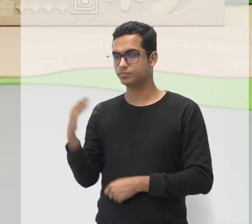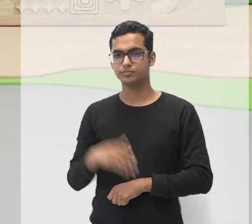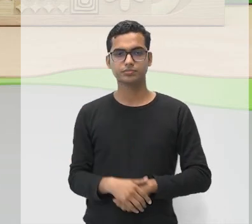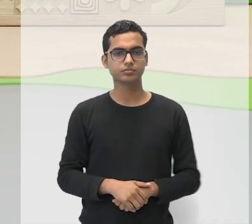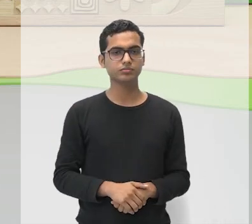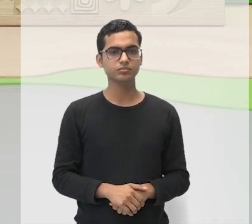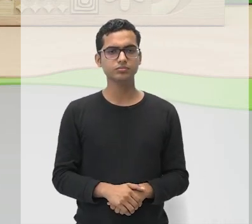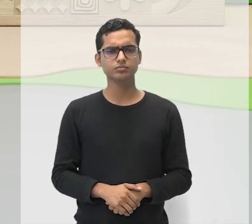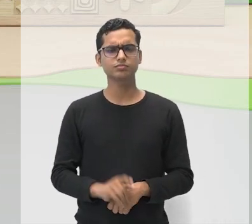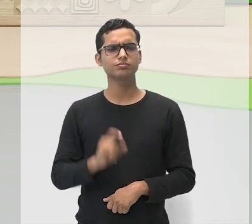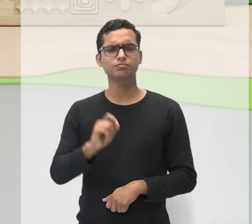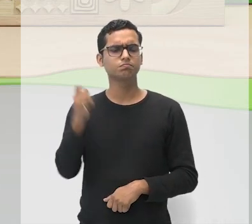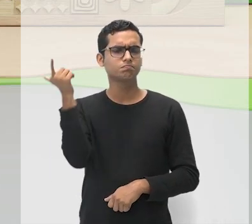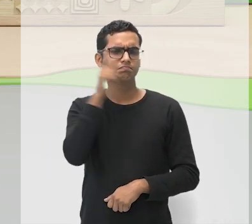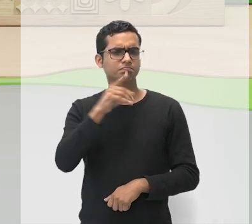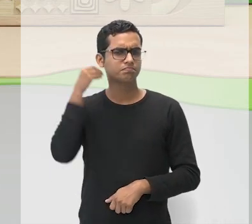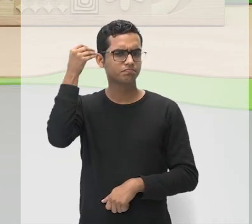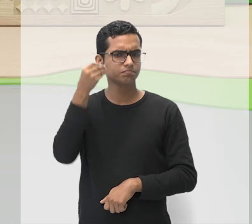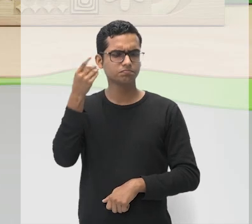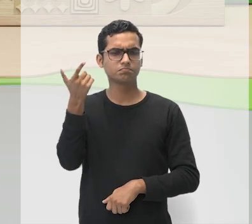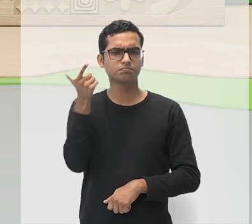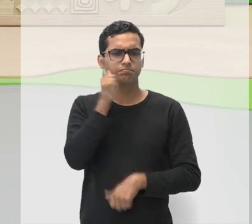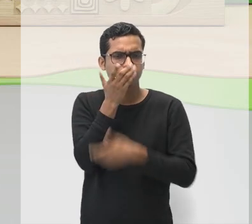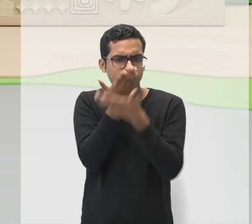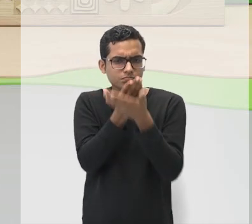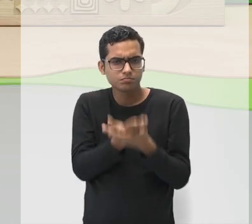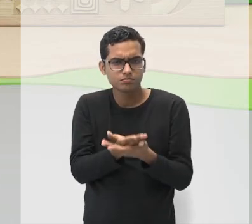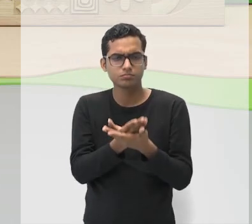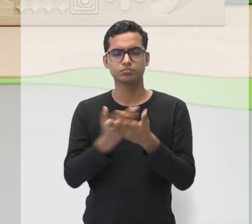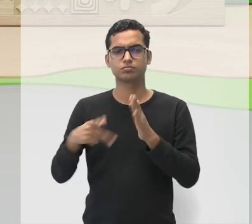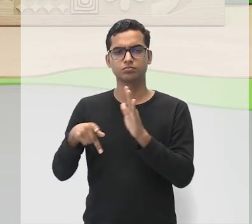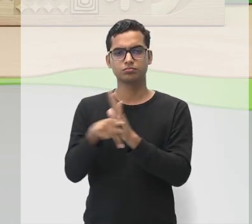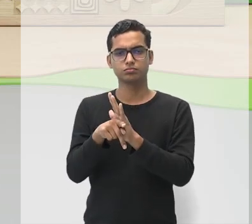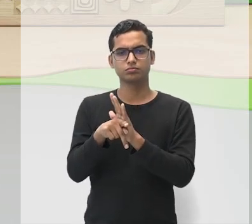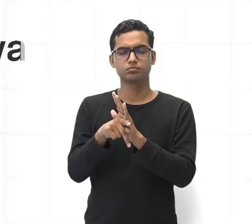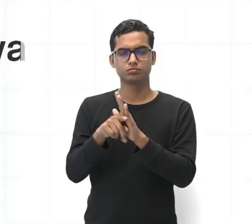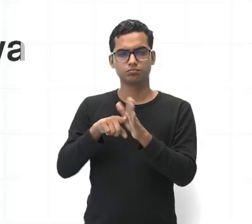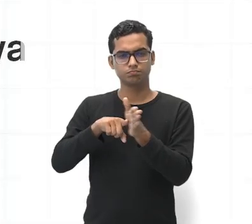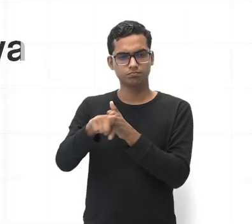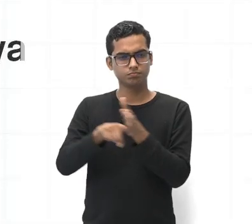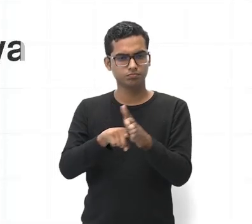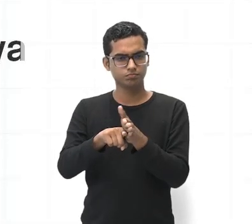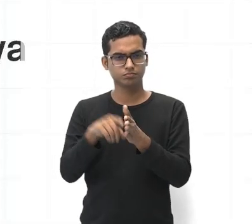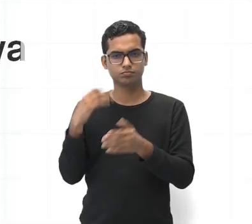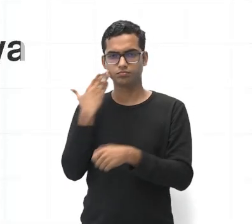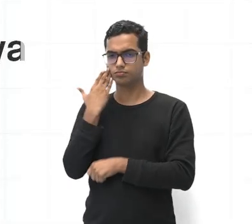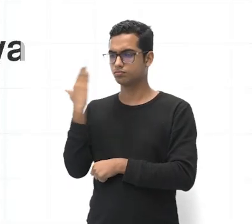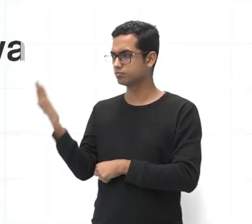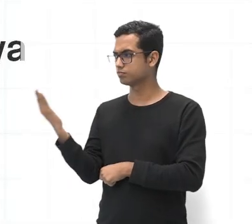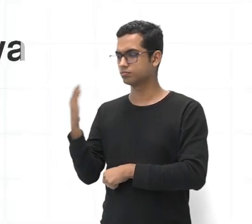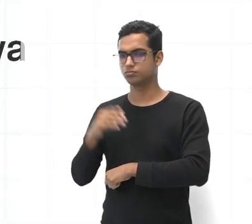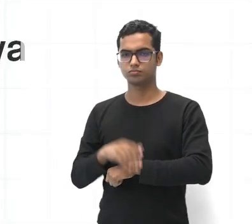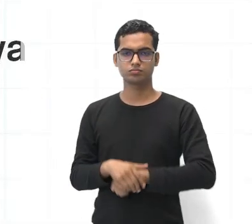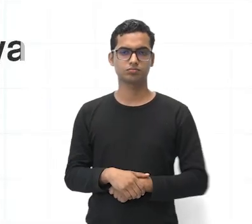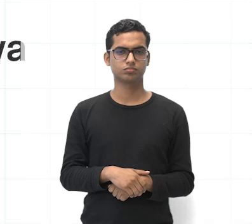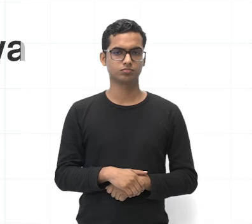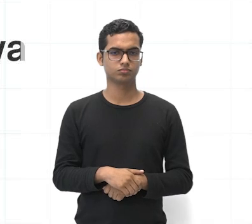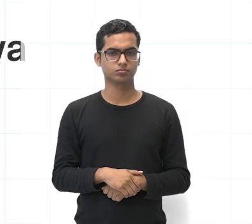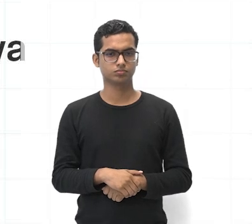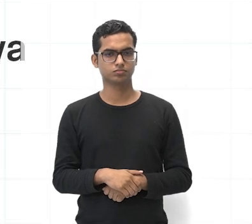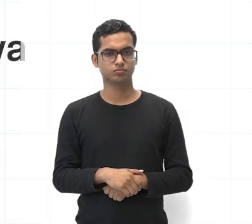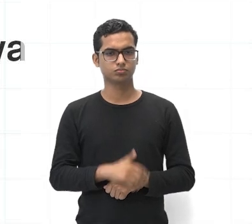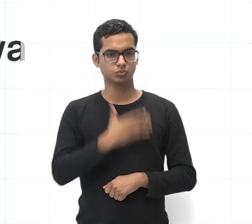quem realizou esse experimento, professora? O experimento foi